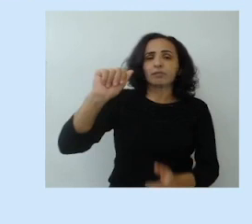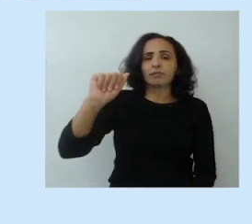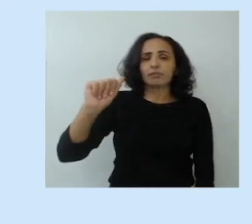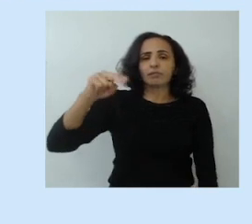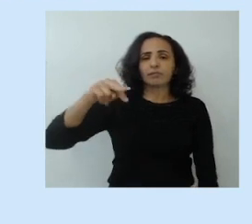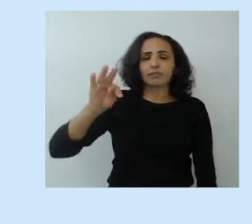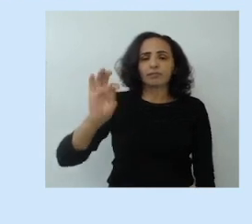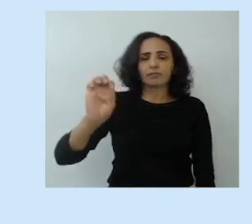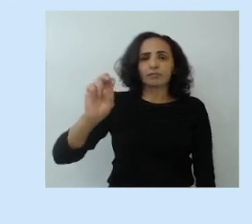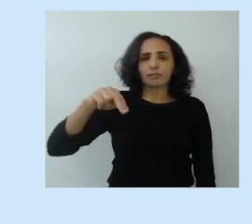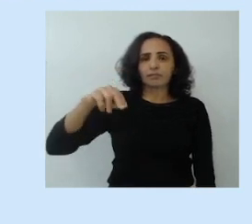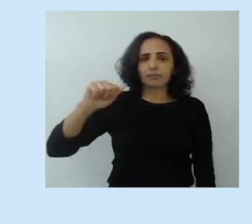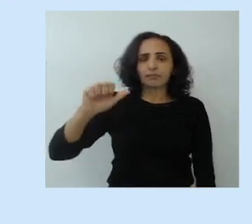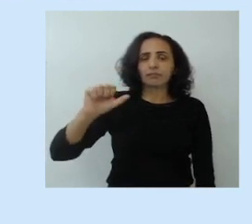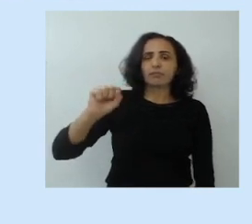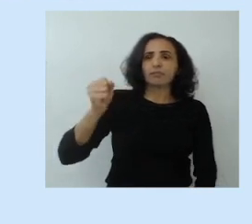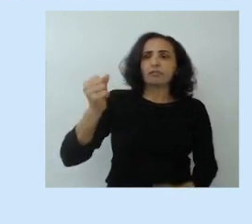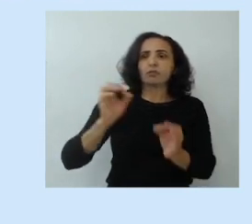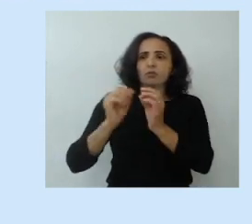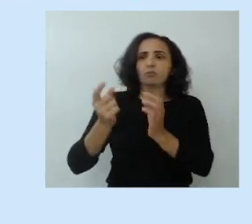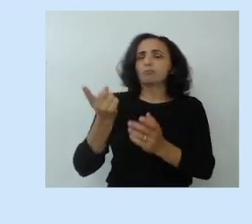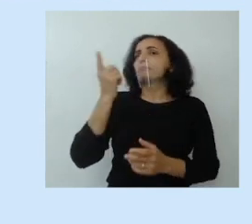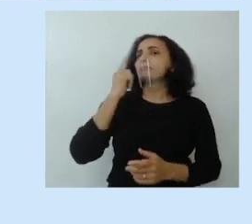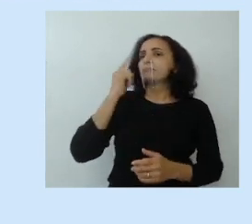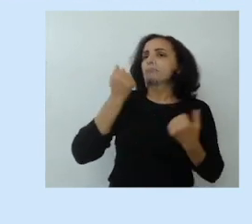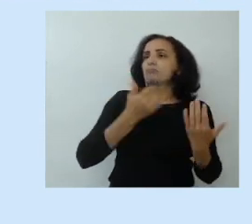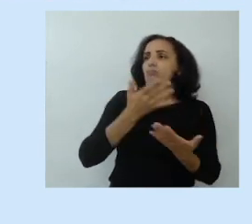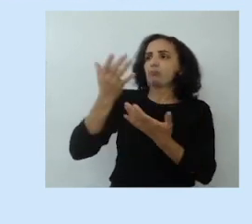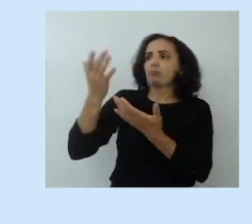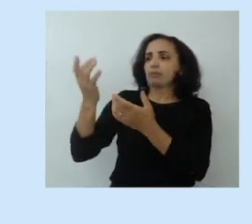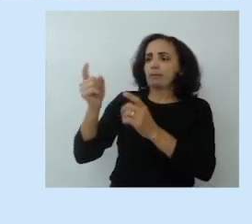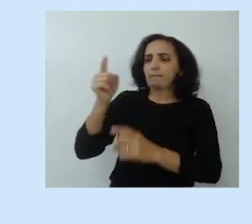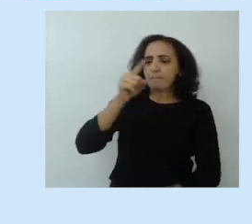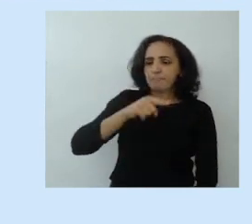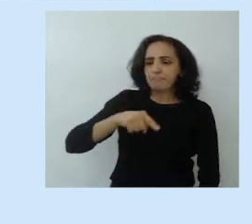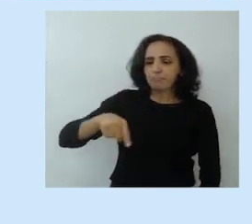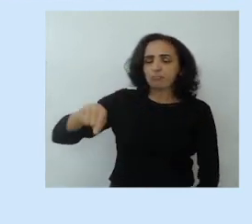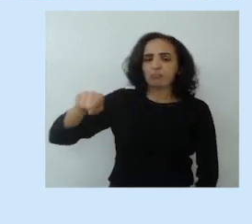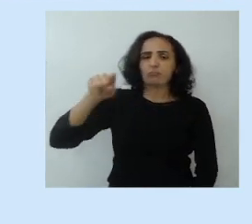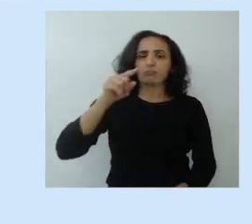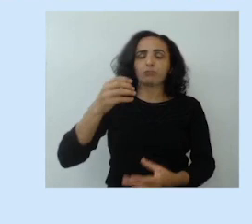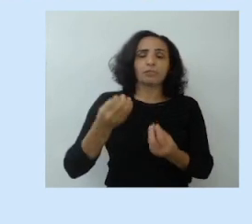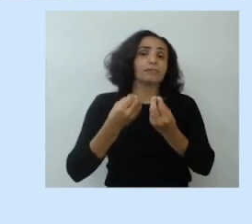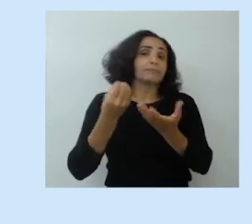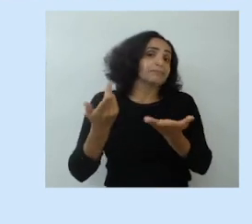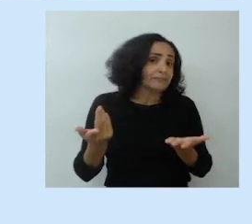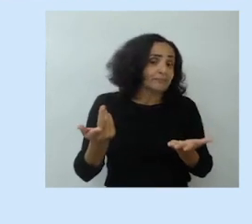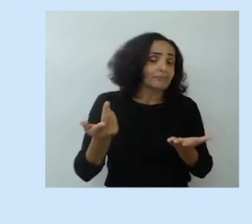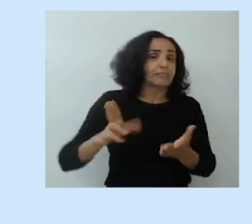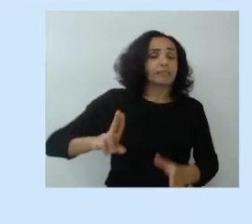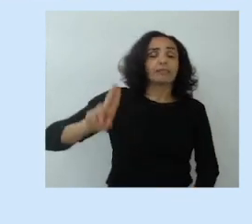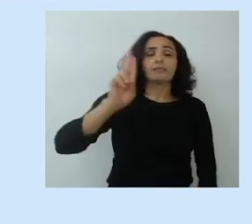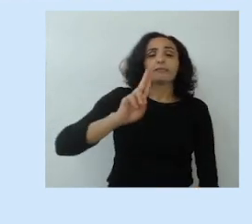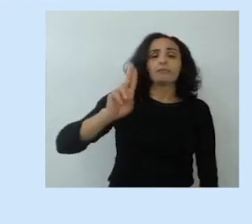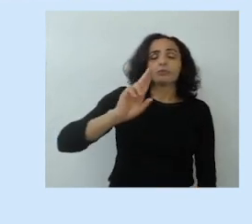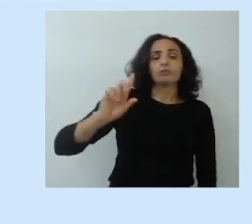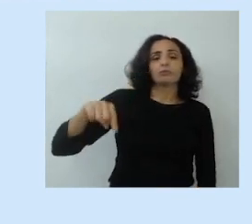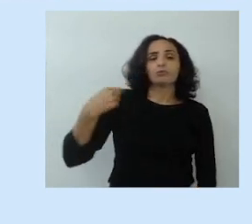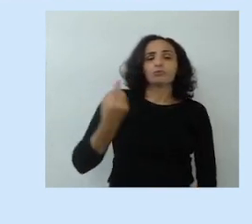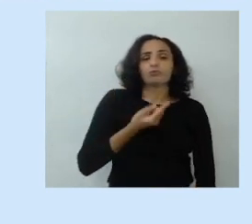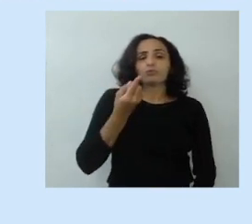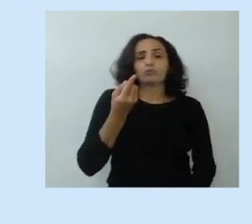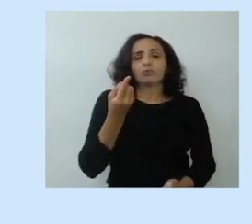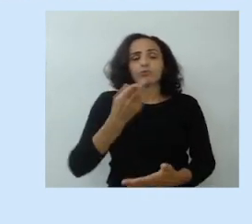casa, com essa bacia em forma de bacia, a gente chama de parabólica. E não é à toa que a gente usa